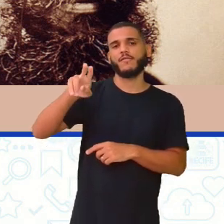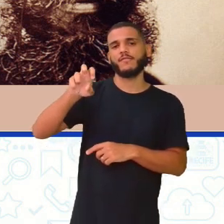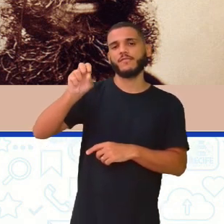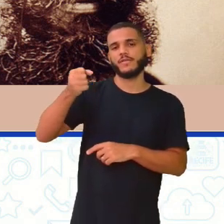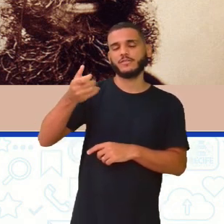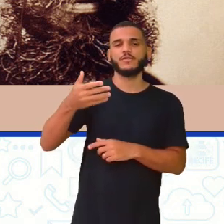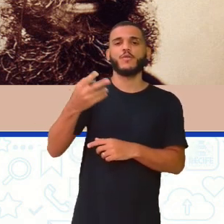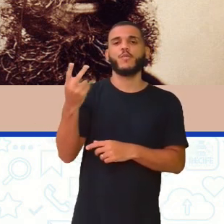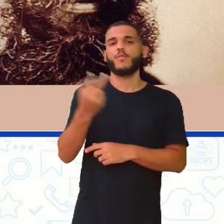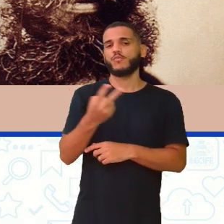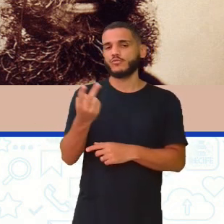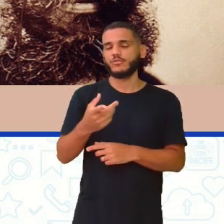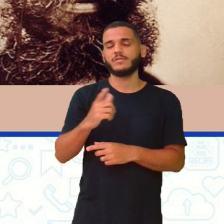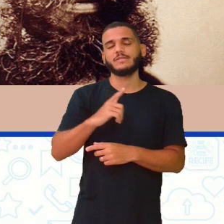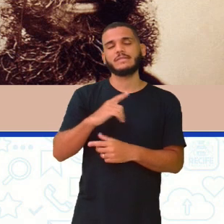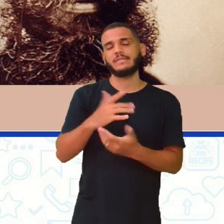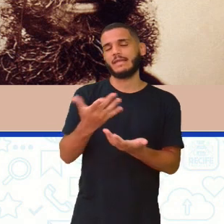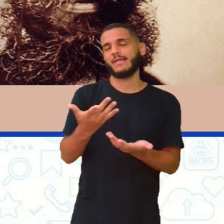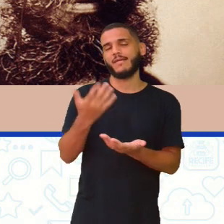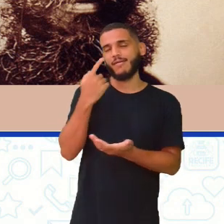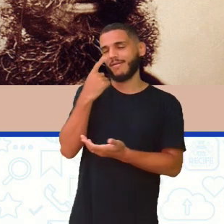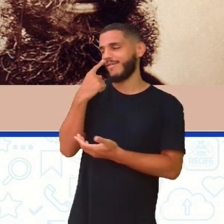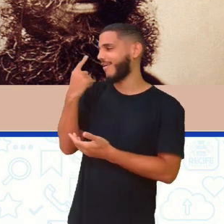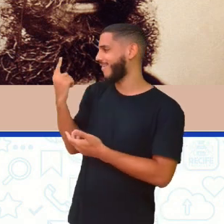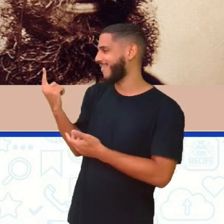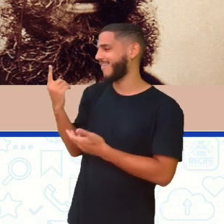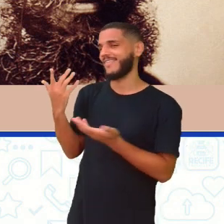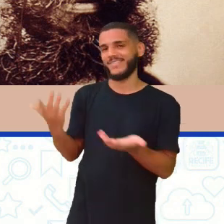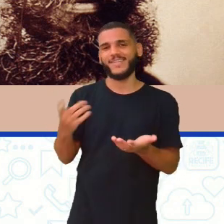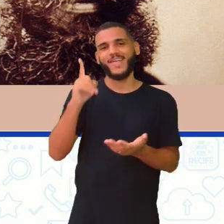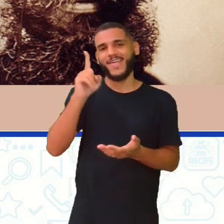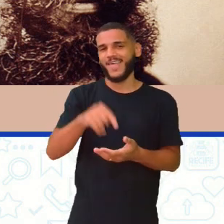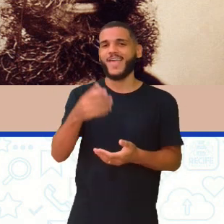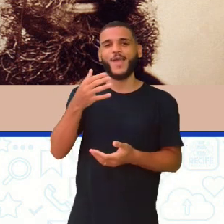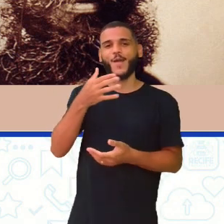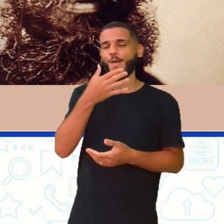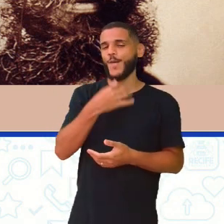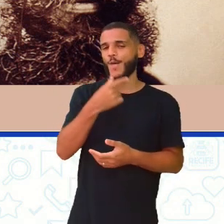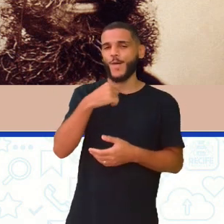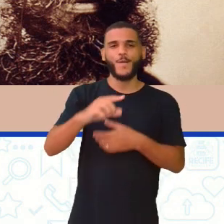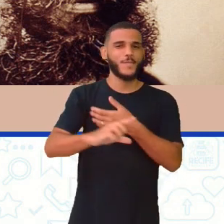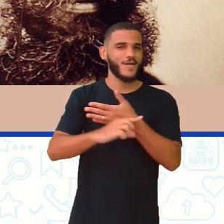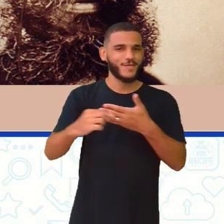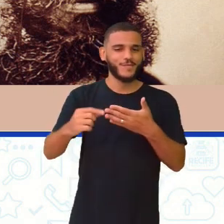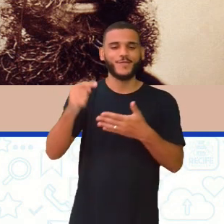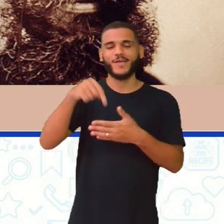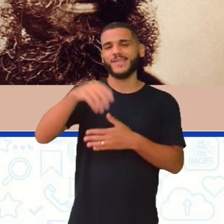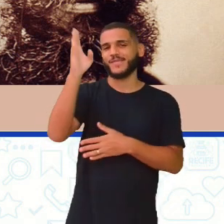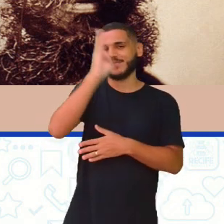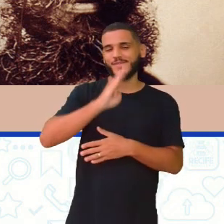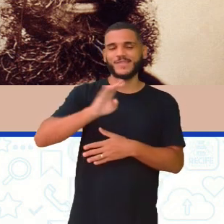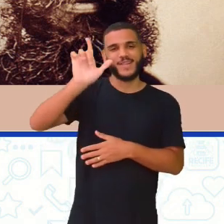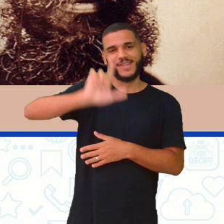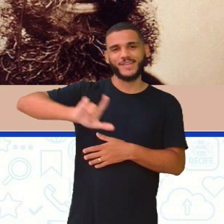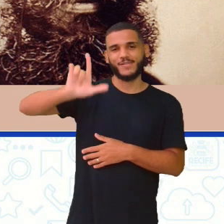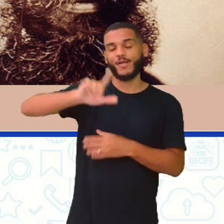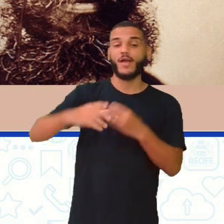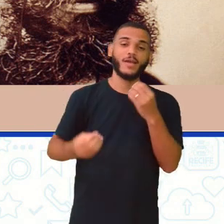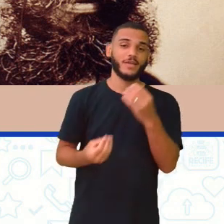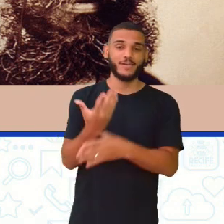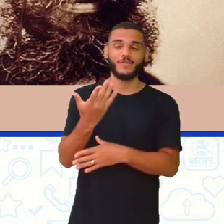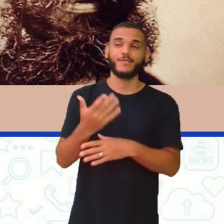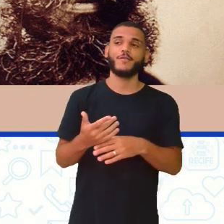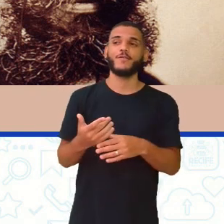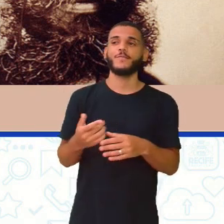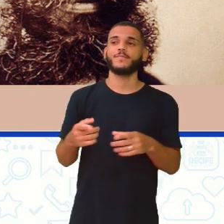Machado de Assis dispensa apresentações, né? Um dos grandes autores da literatura brasileira, que fundou aqui